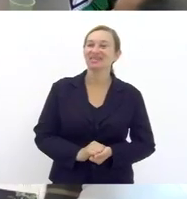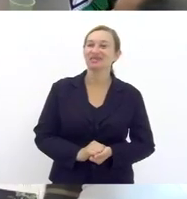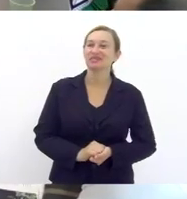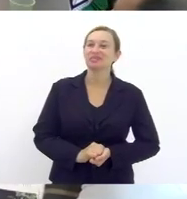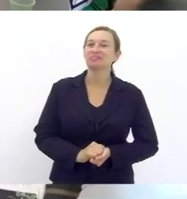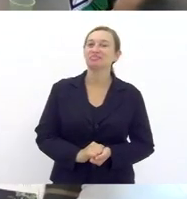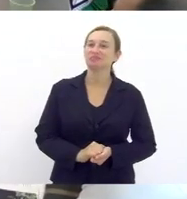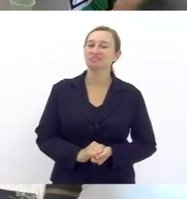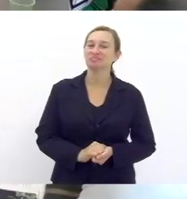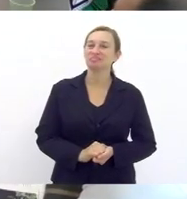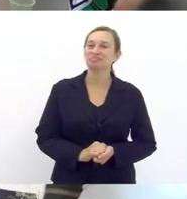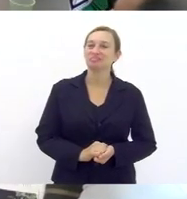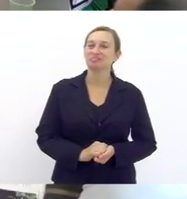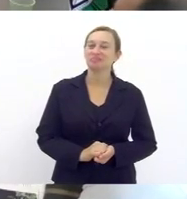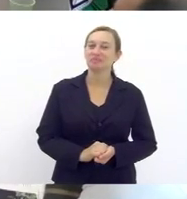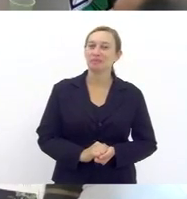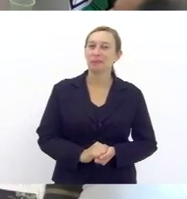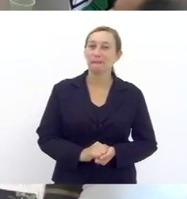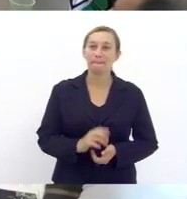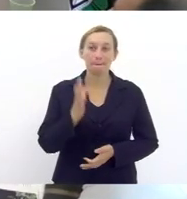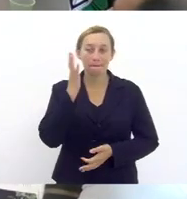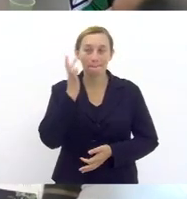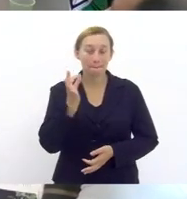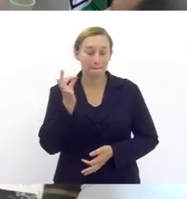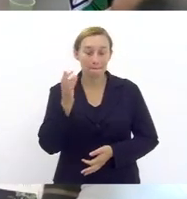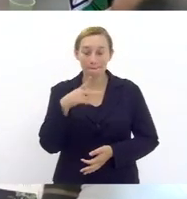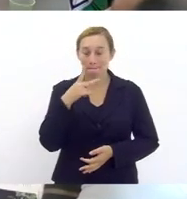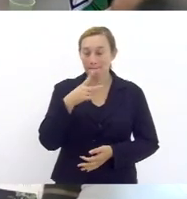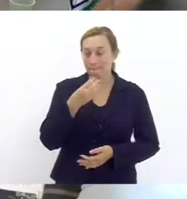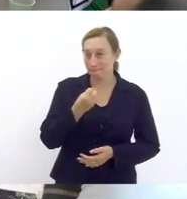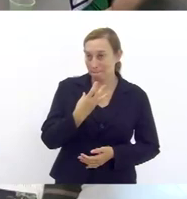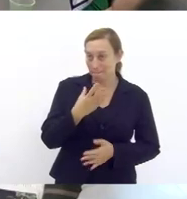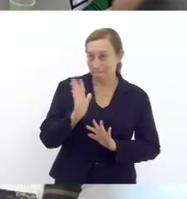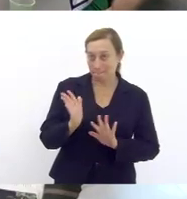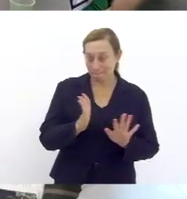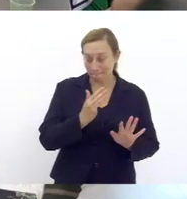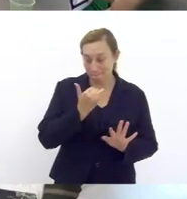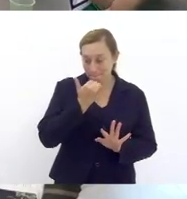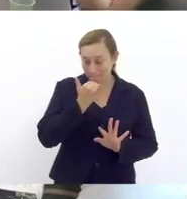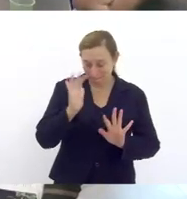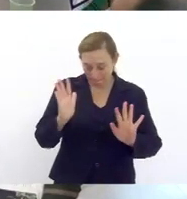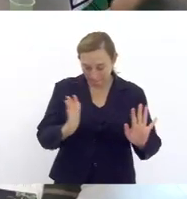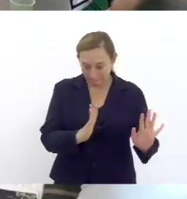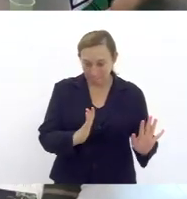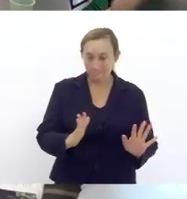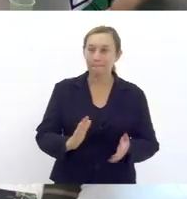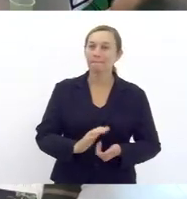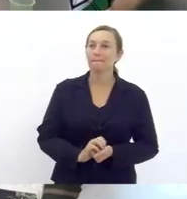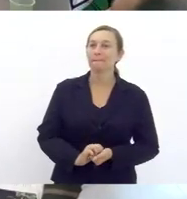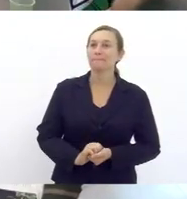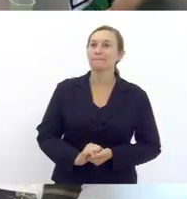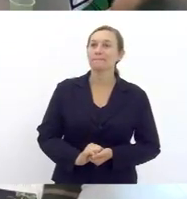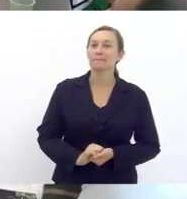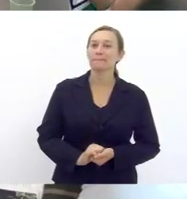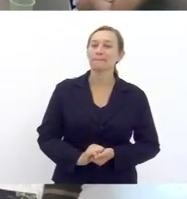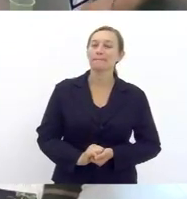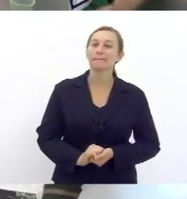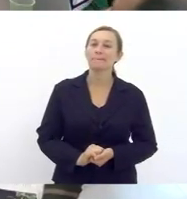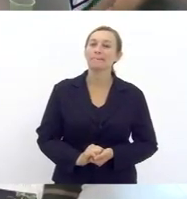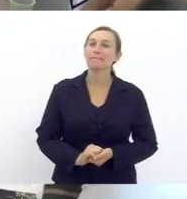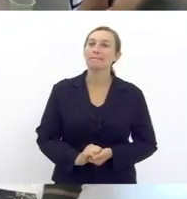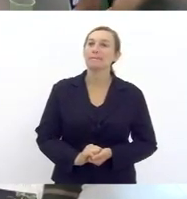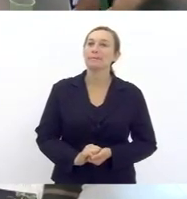gente não sei falar muito bem em público enfim o ministério onde sequela não nos adverte